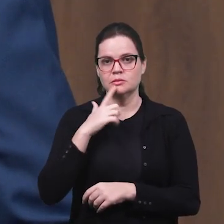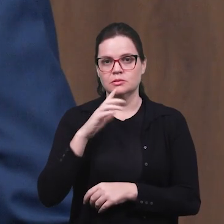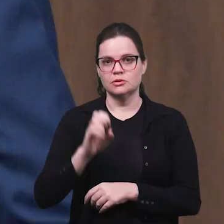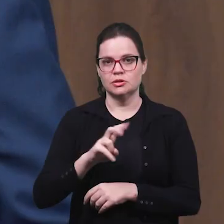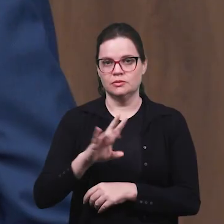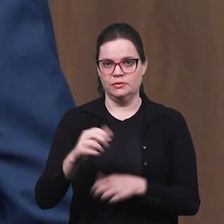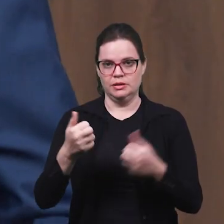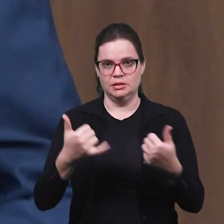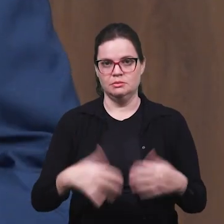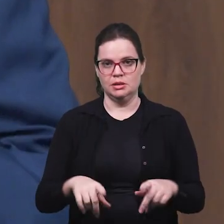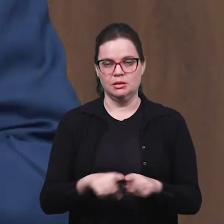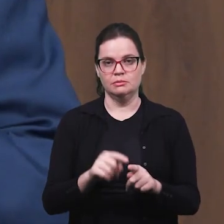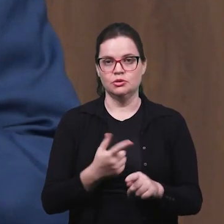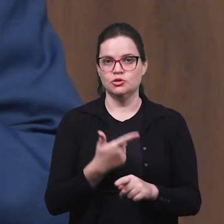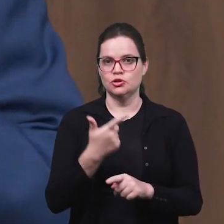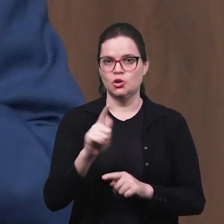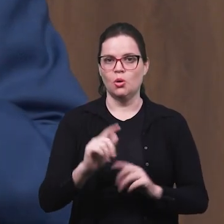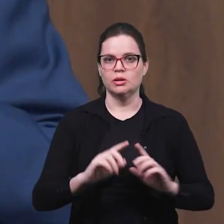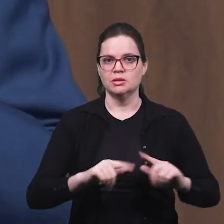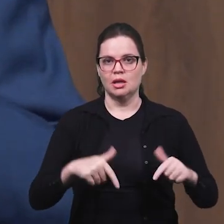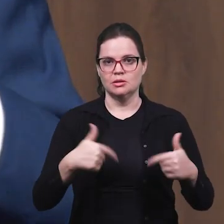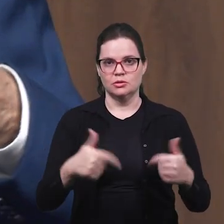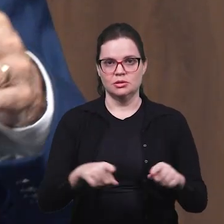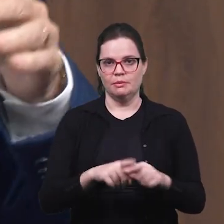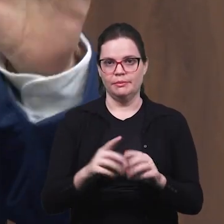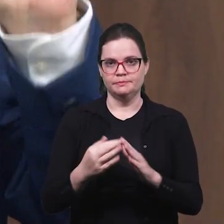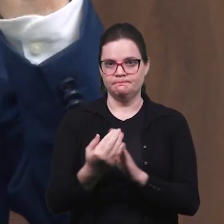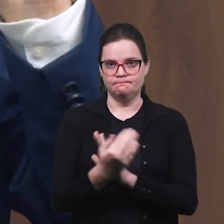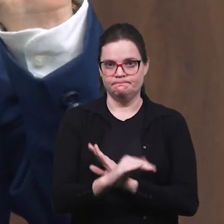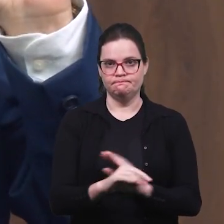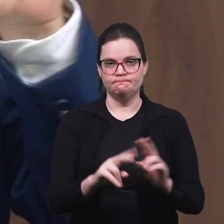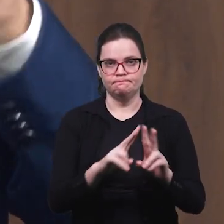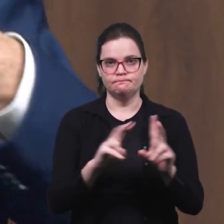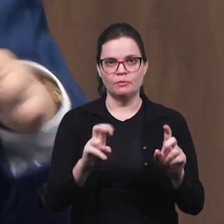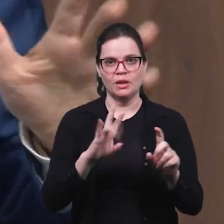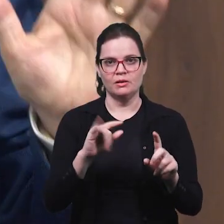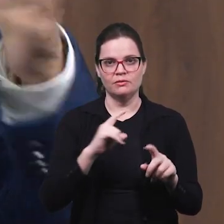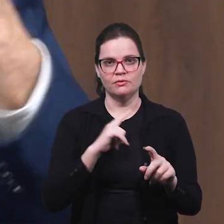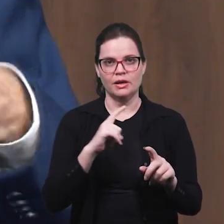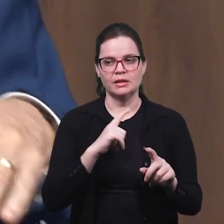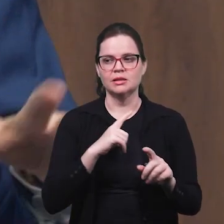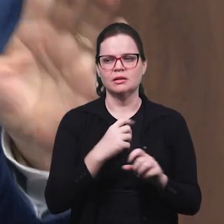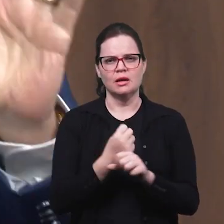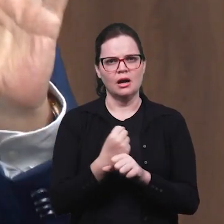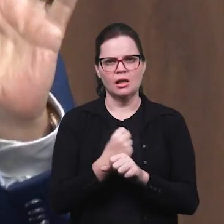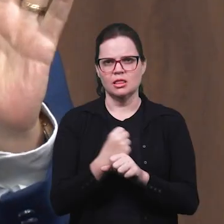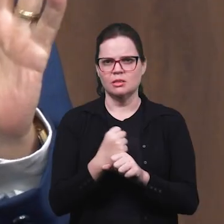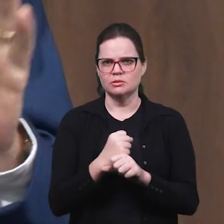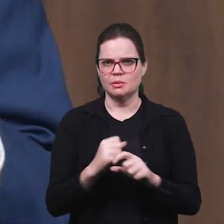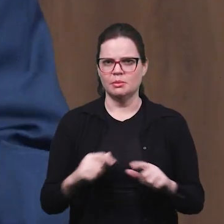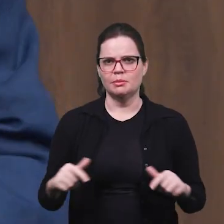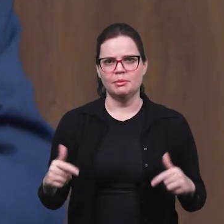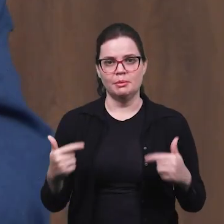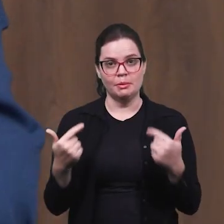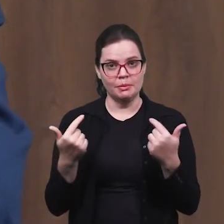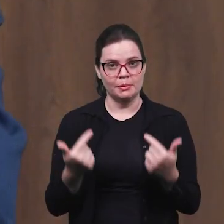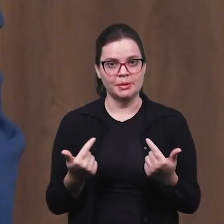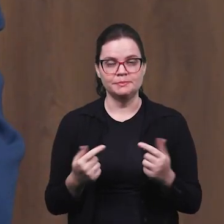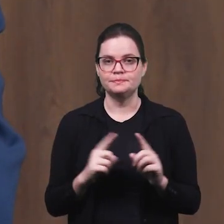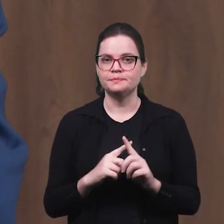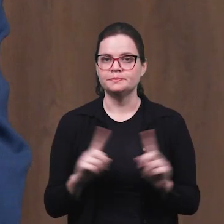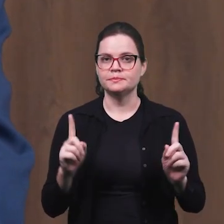movimentos divergentes, onde vai abranger vários períodos, vários anos.